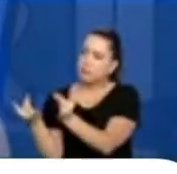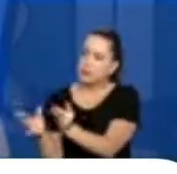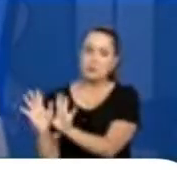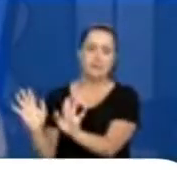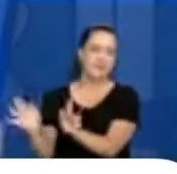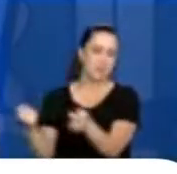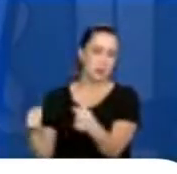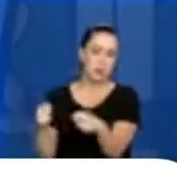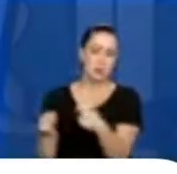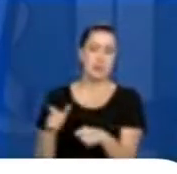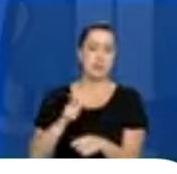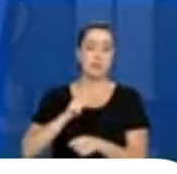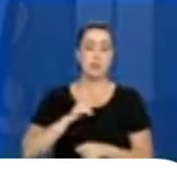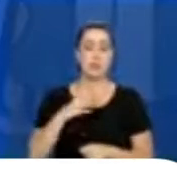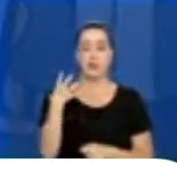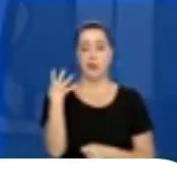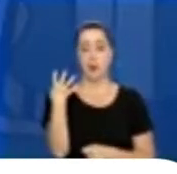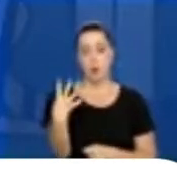materiais, e